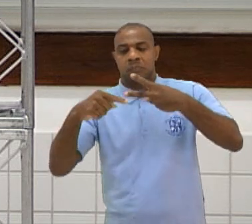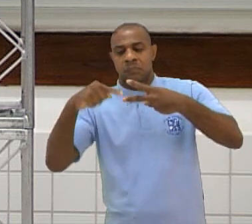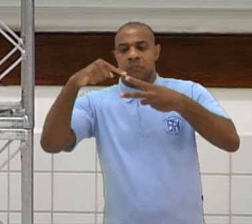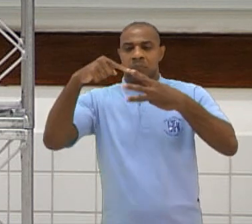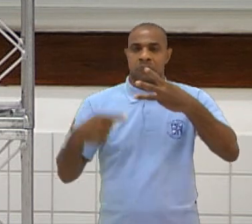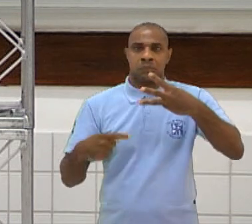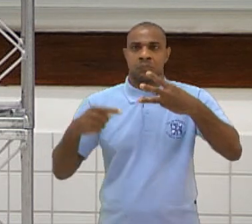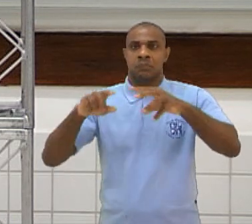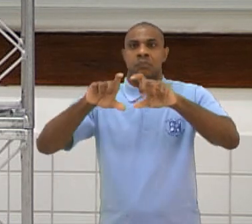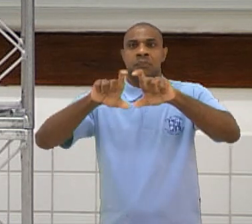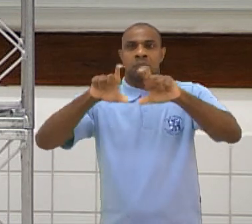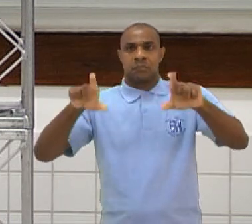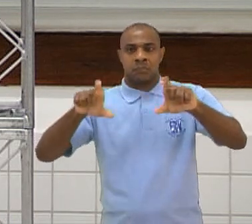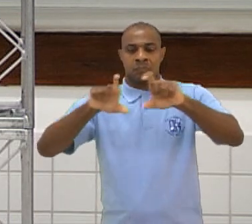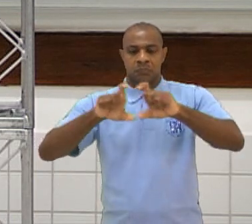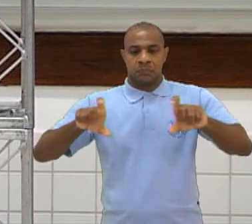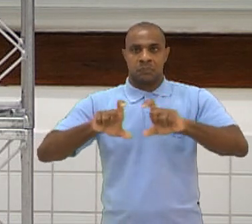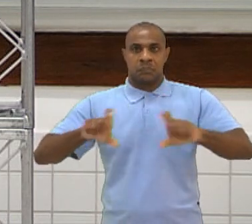equação não é sistema.